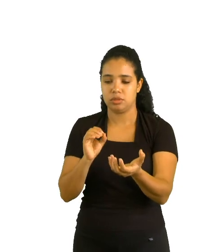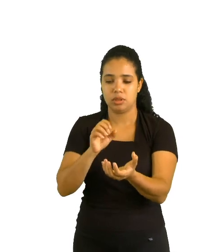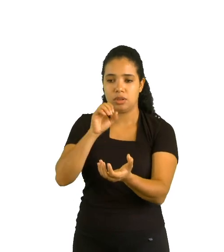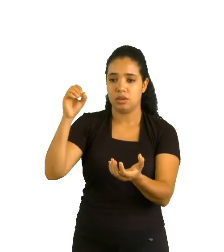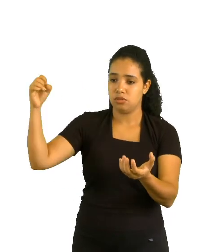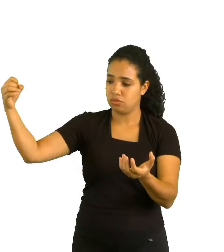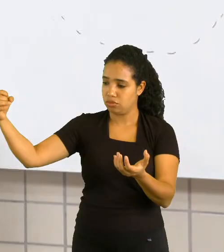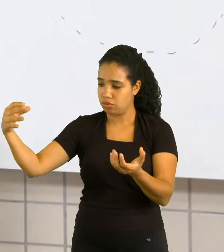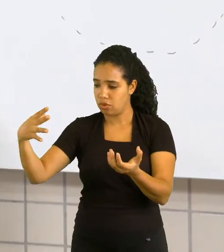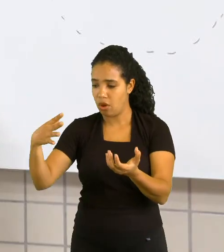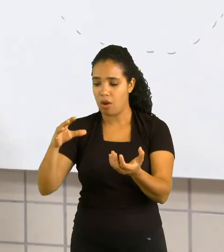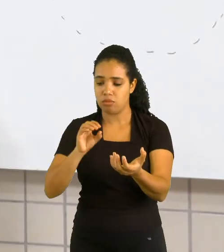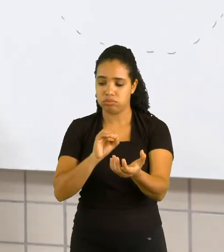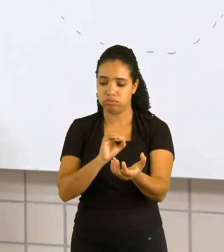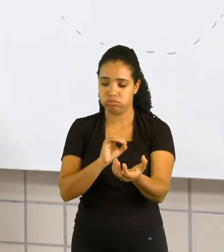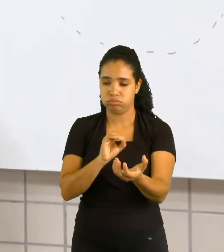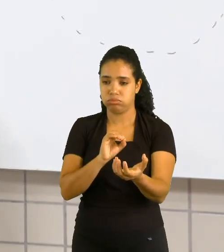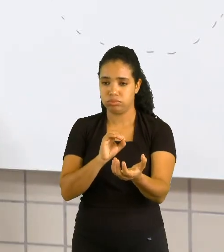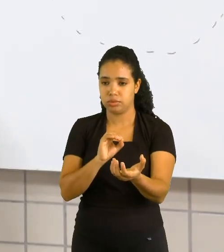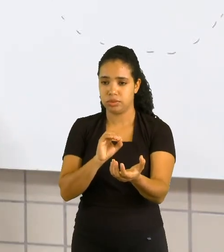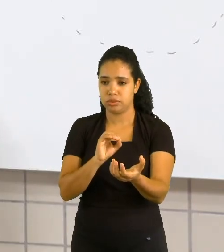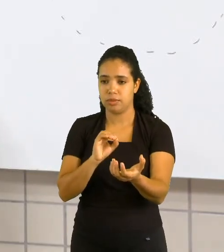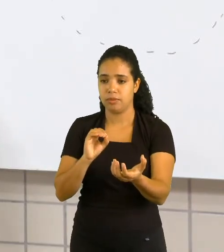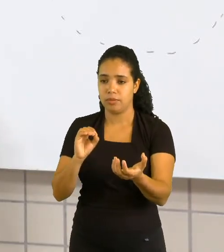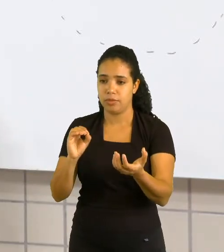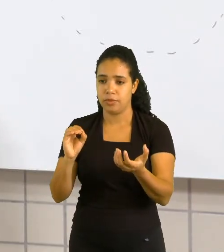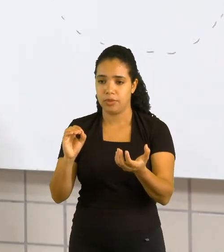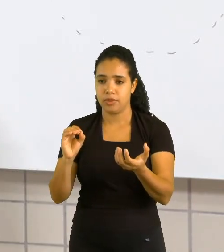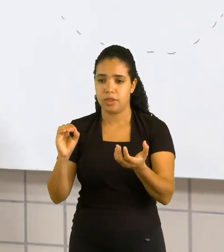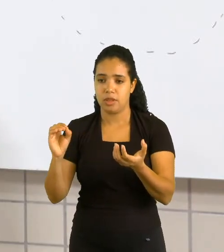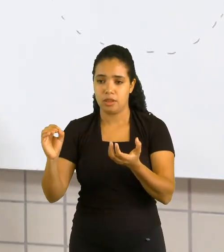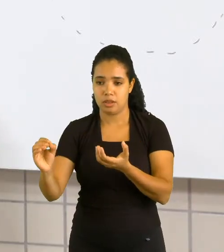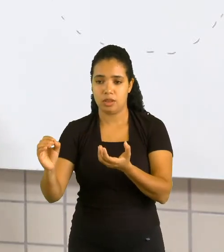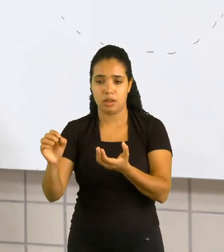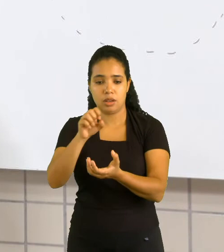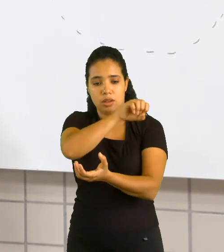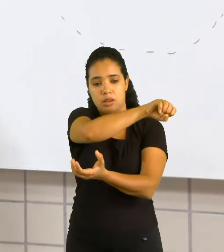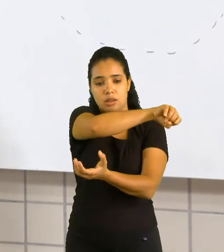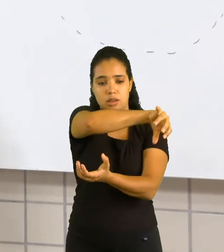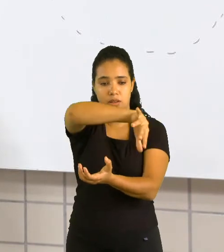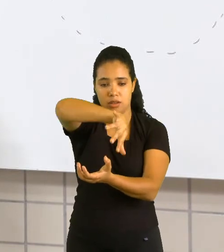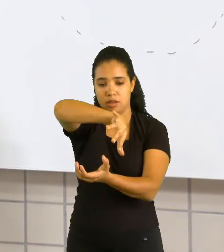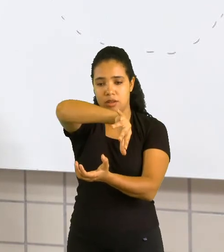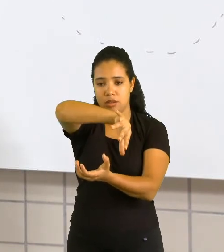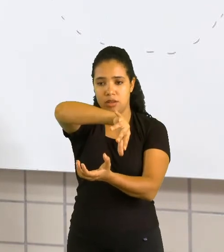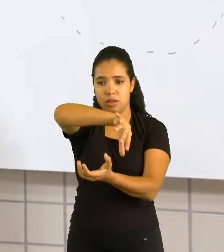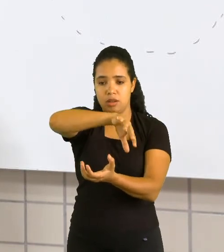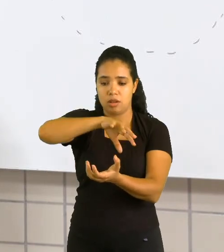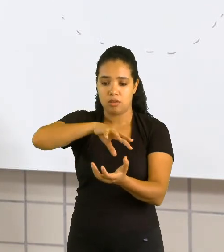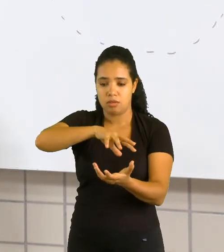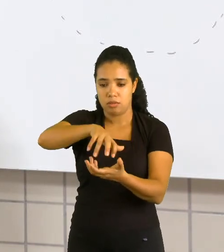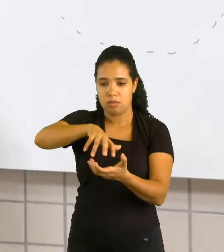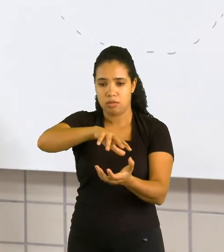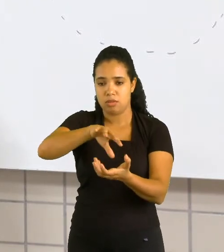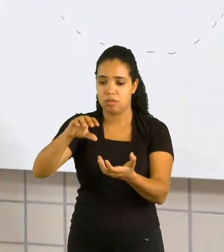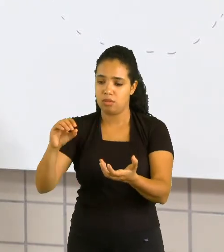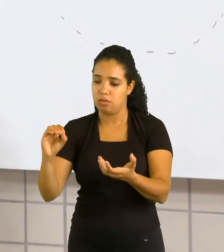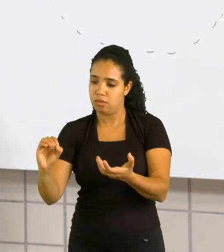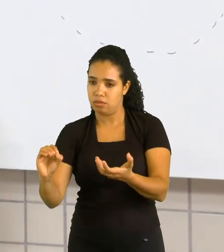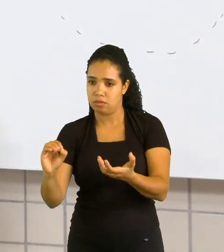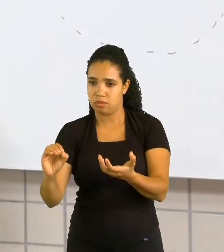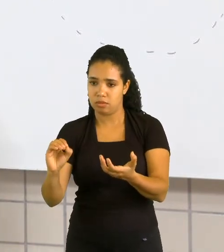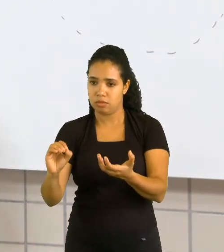cheia, então, ela ocorre quando a Lua está do outro lado da Terra em relação ao Sol. Então, a gente